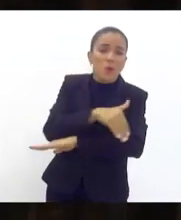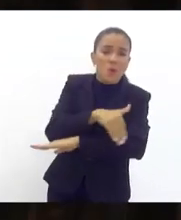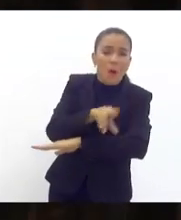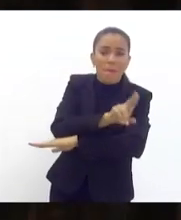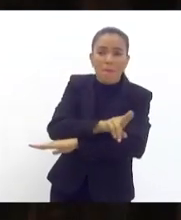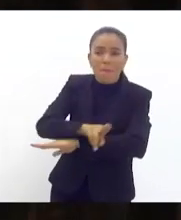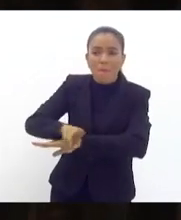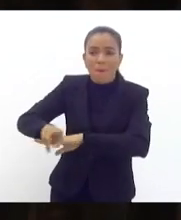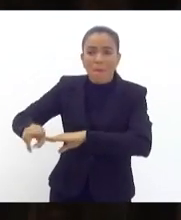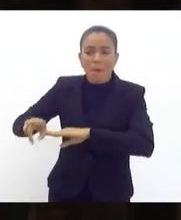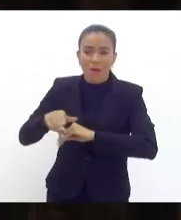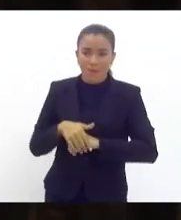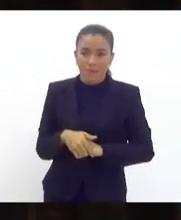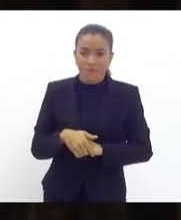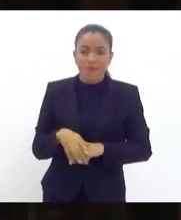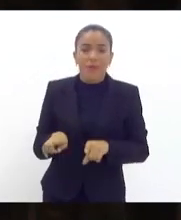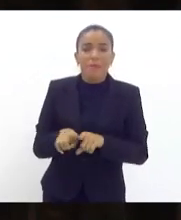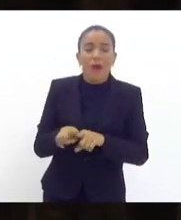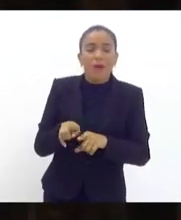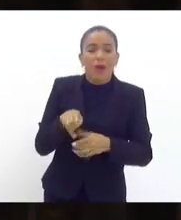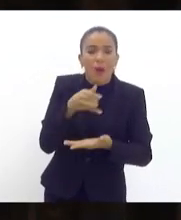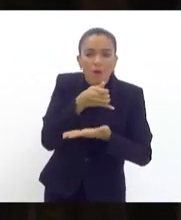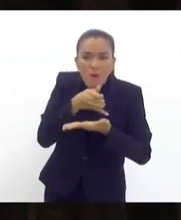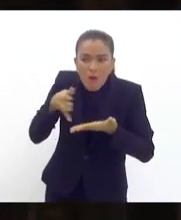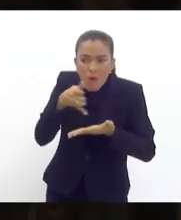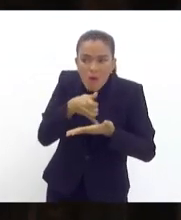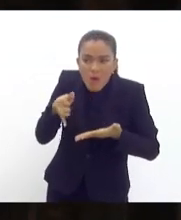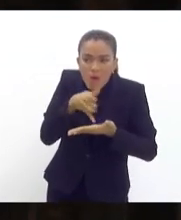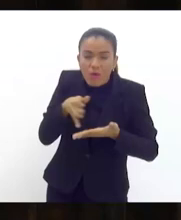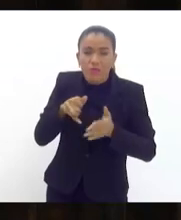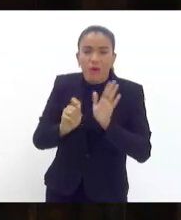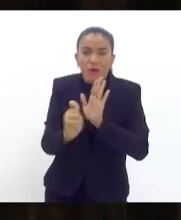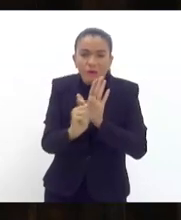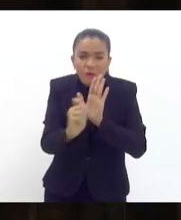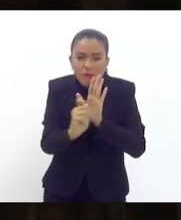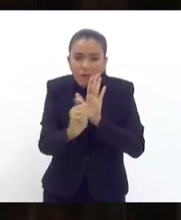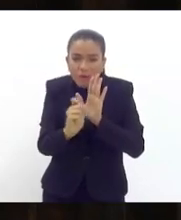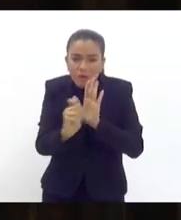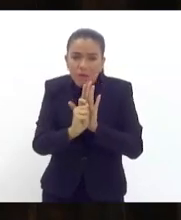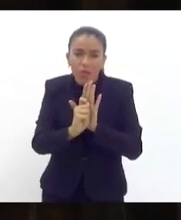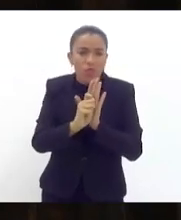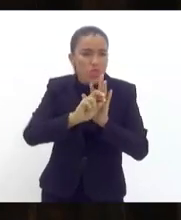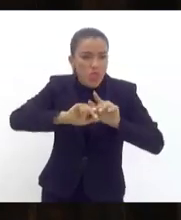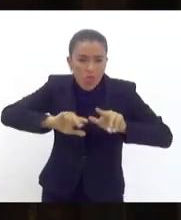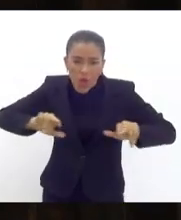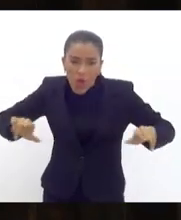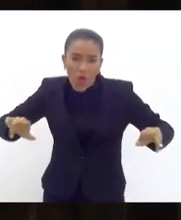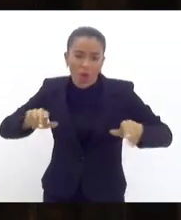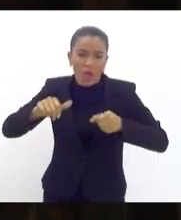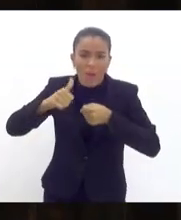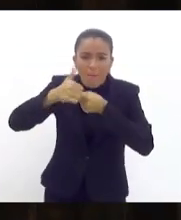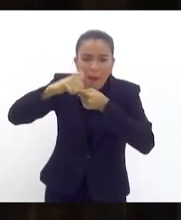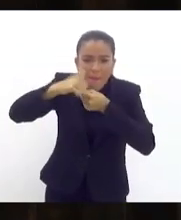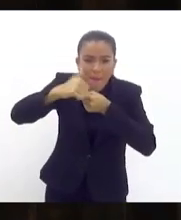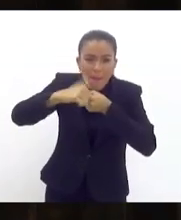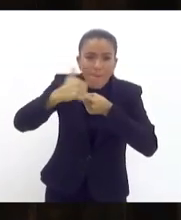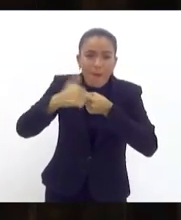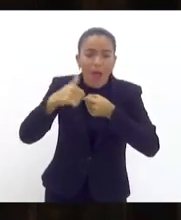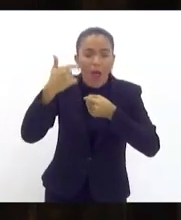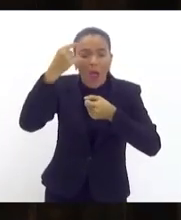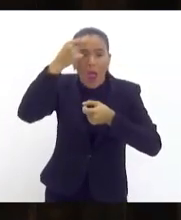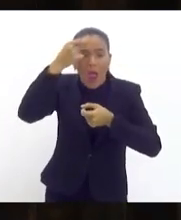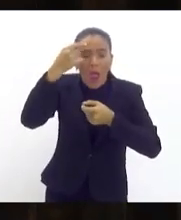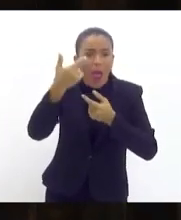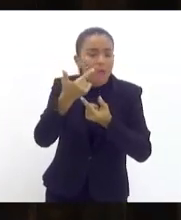começa para entorpecer a dor começa a usar vários tipos né de drogas como crack e aí começa a perder o